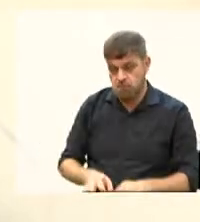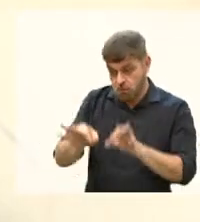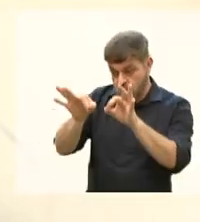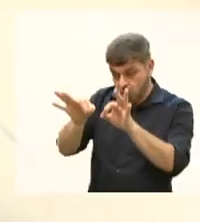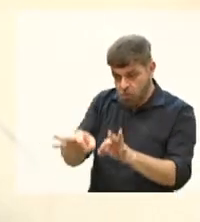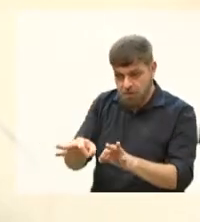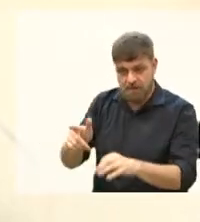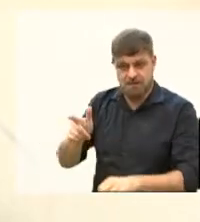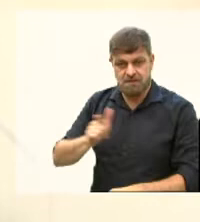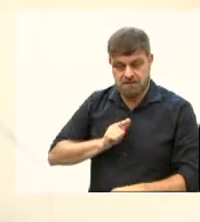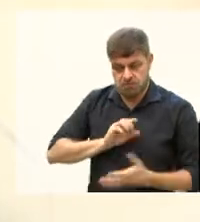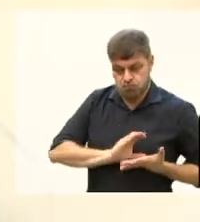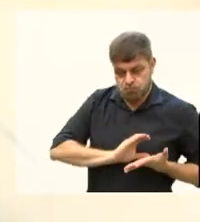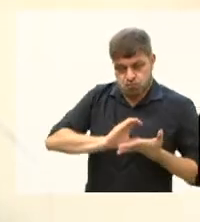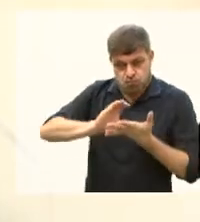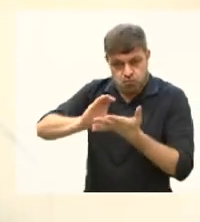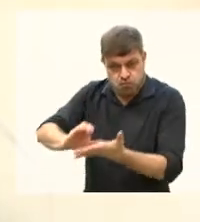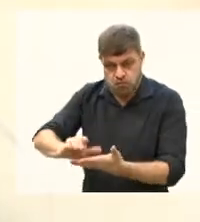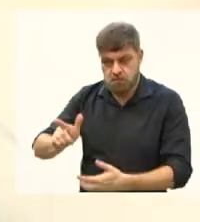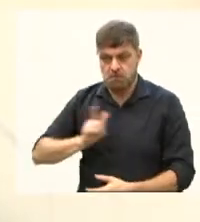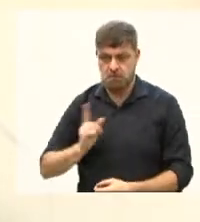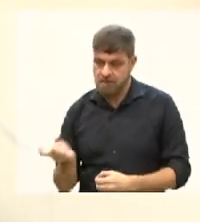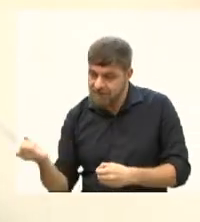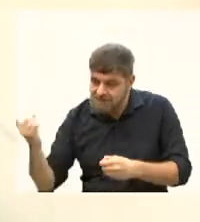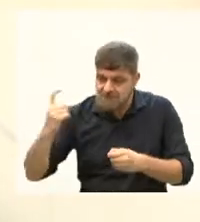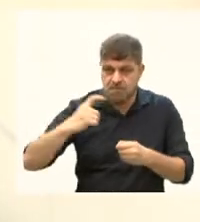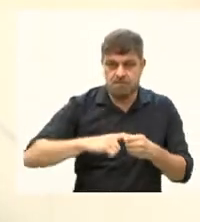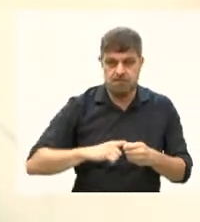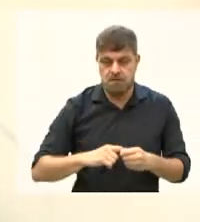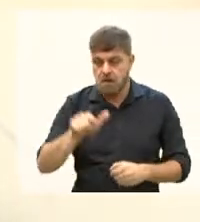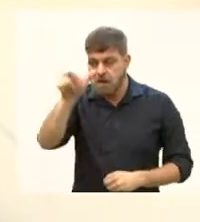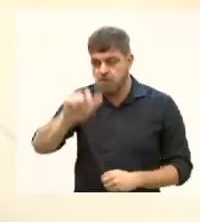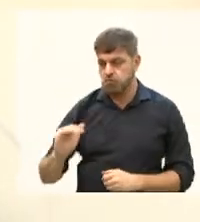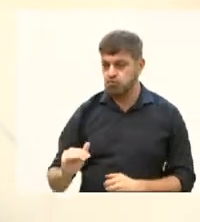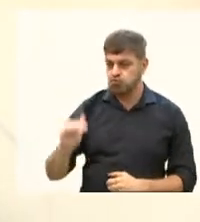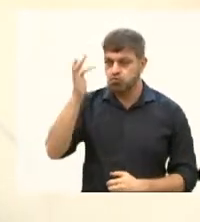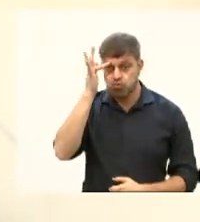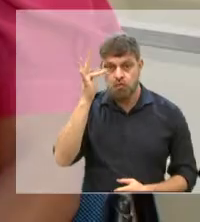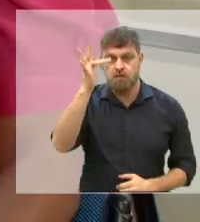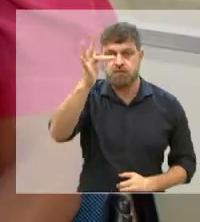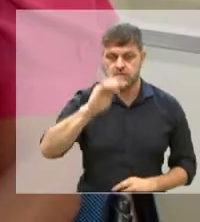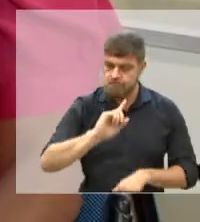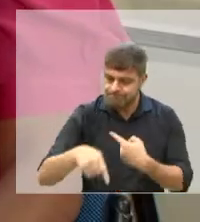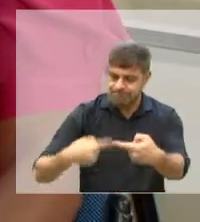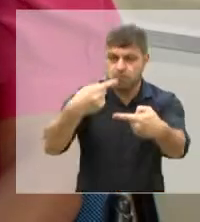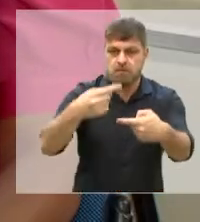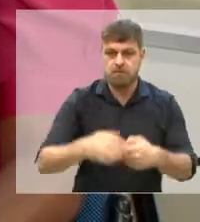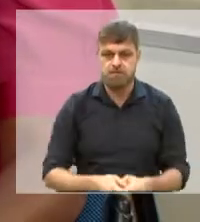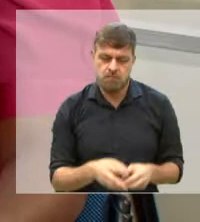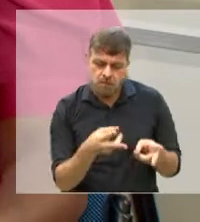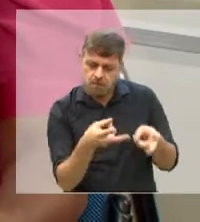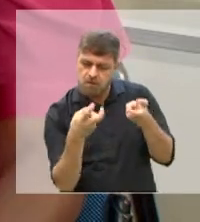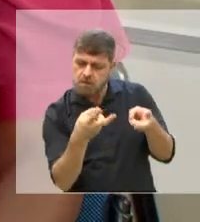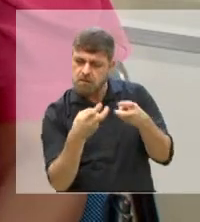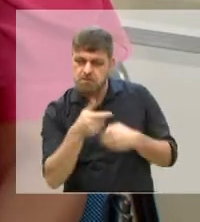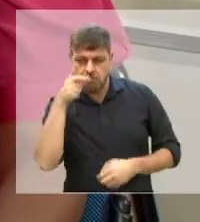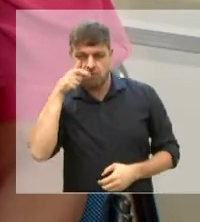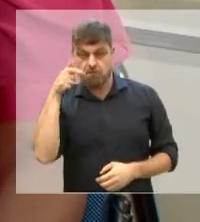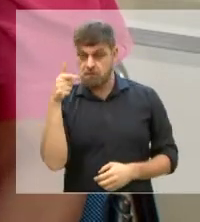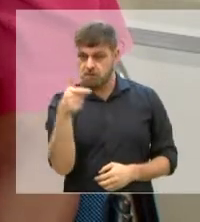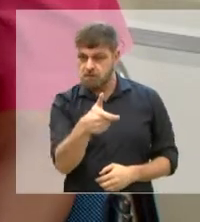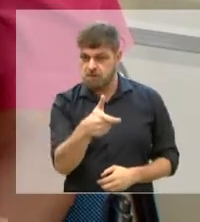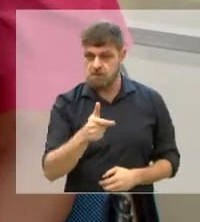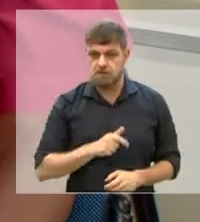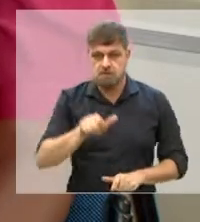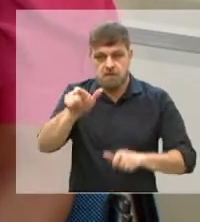corretas, ele tem um retorno depois que essa pessoa lá no futuro vai retribuir. E vocês percebem um interesse